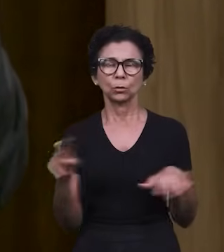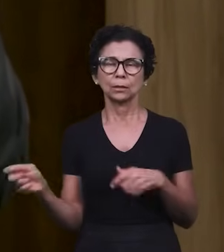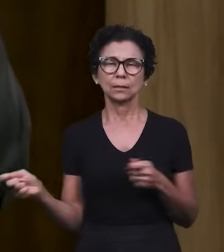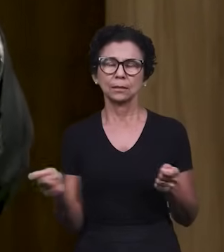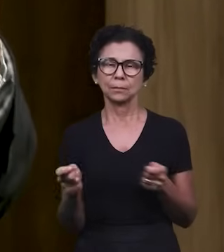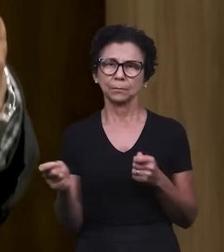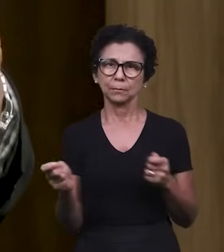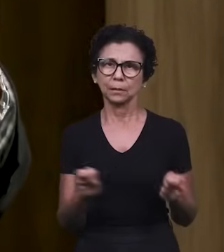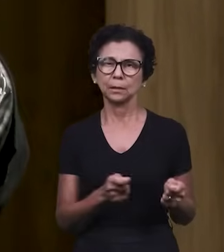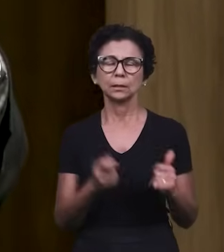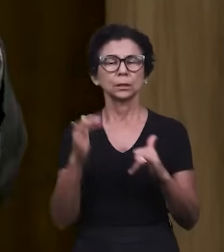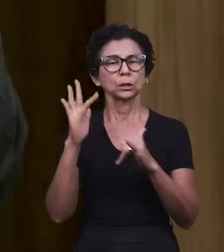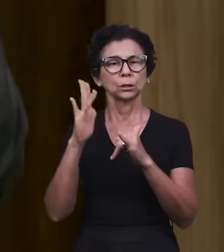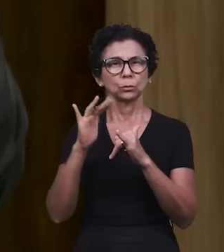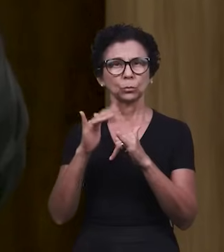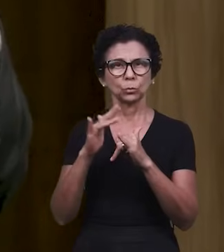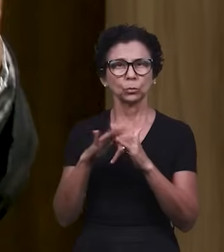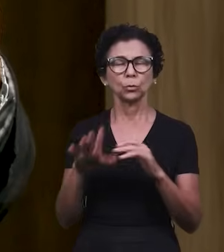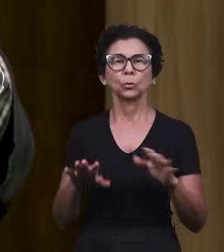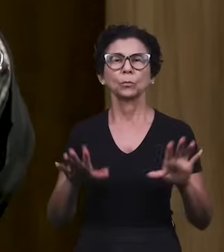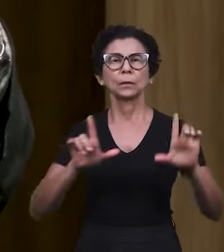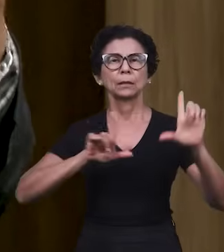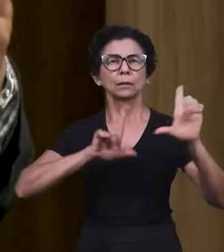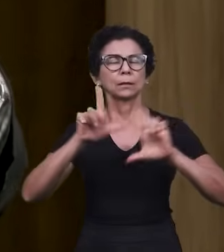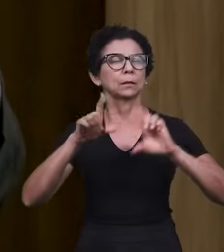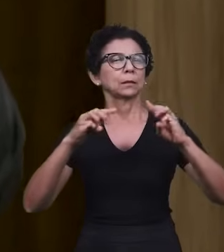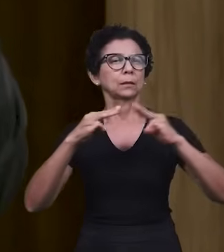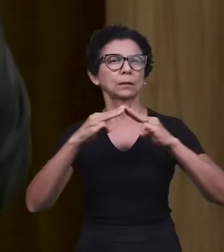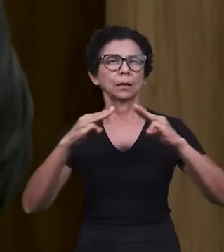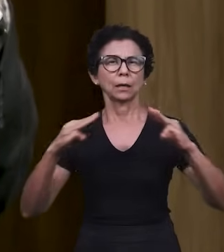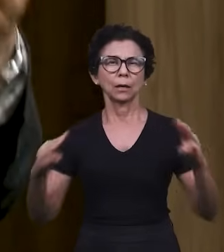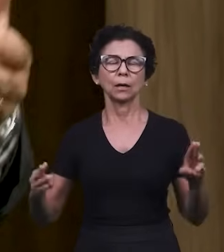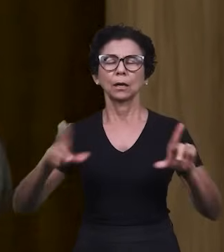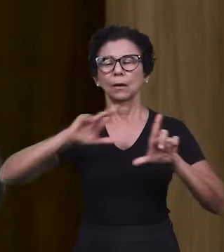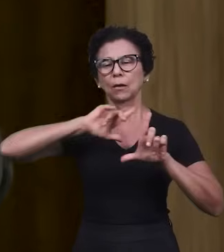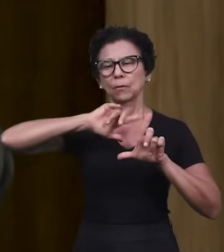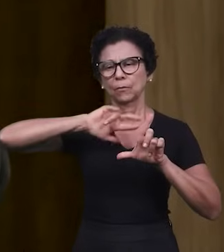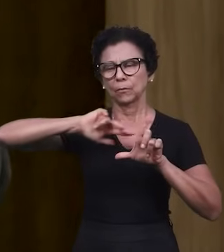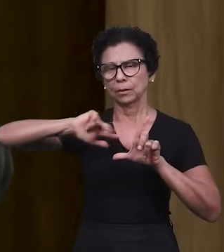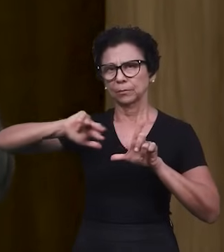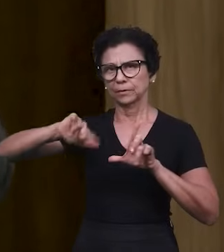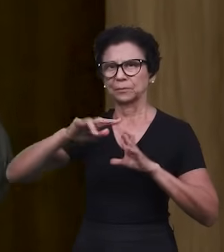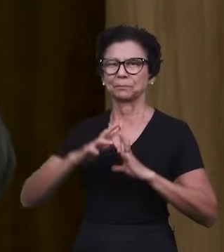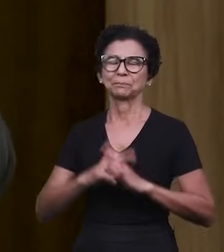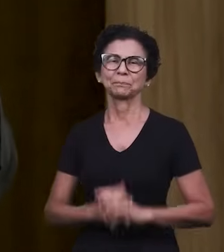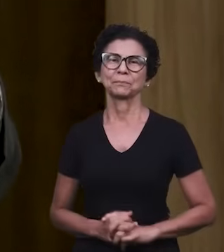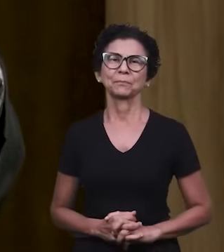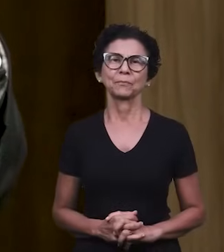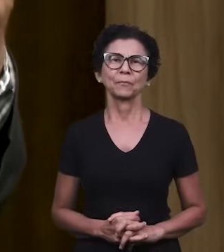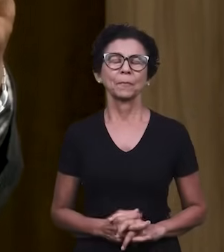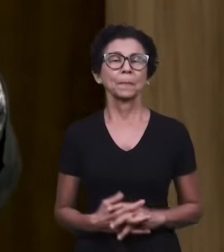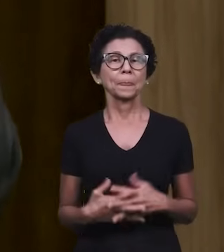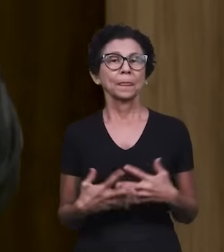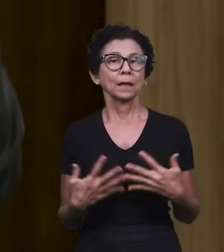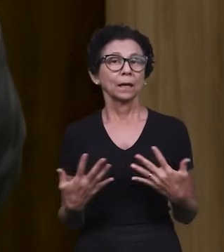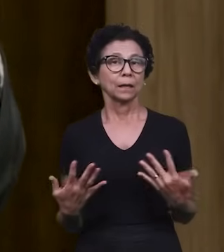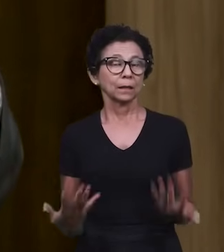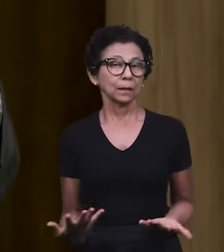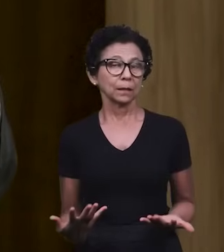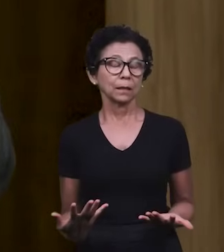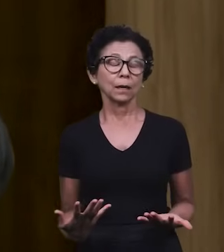pelo canal do YouTube, pela TV Manaim, pelas plataformas de streaming. As respostas